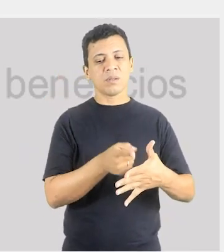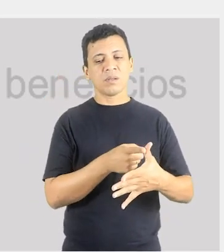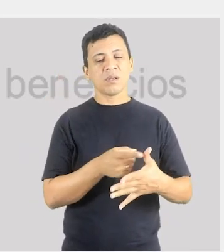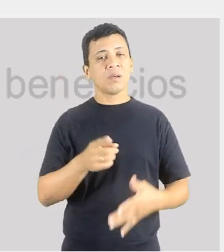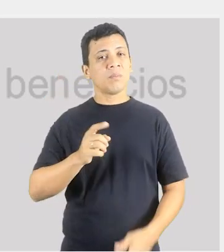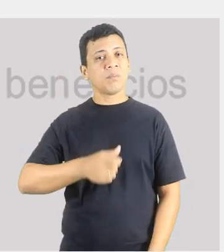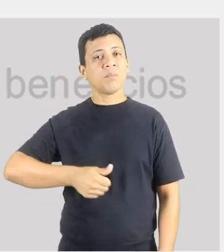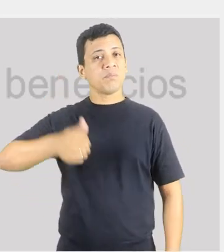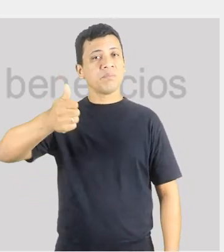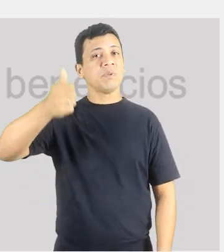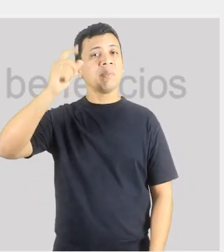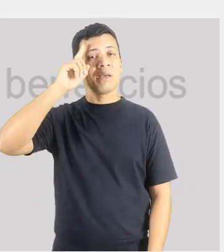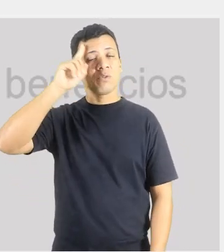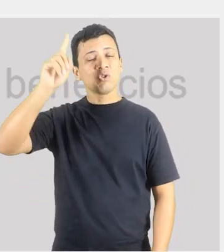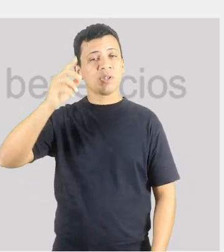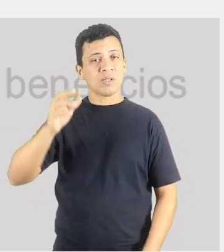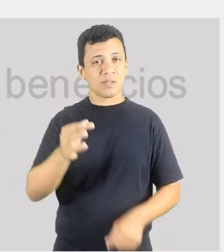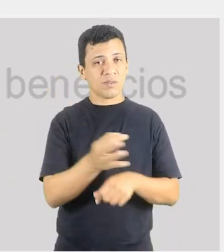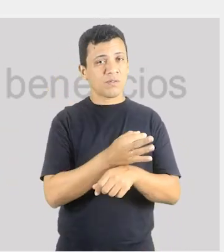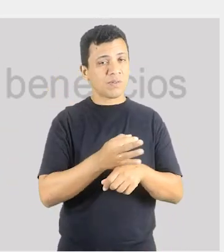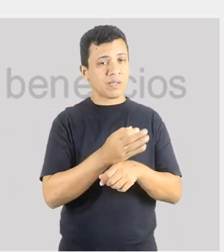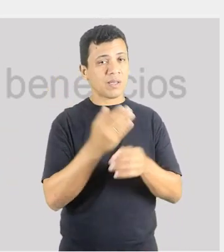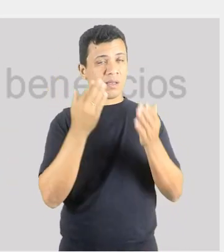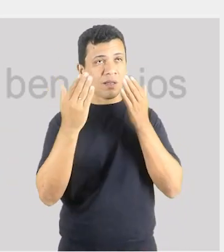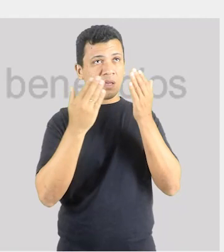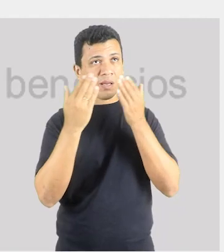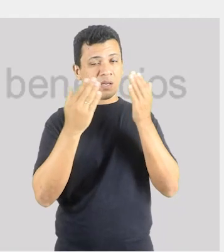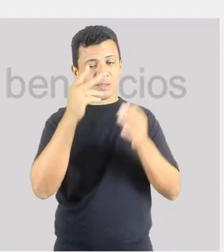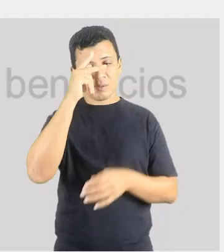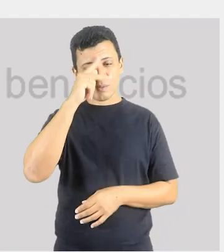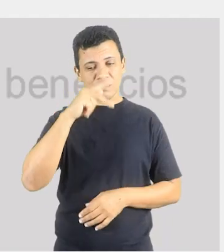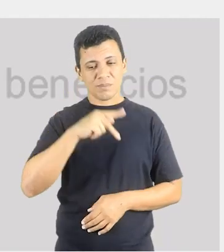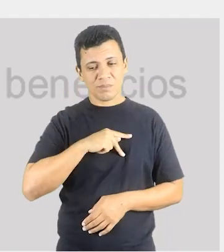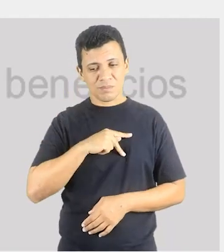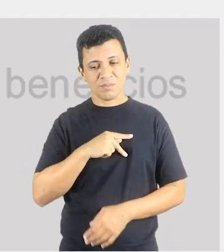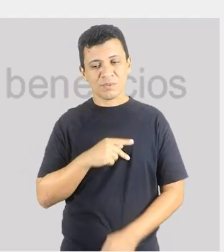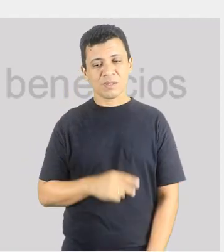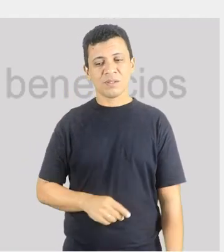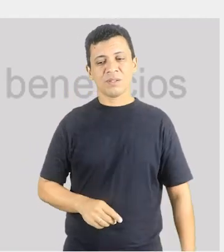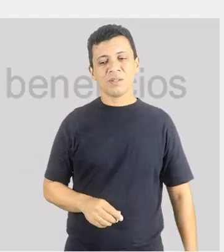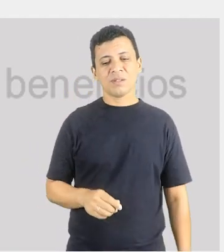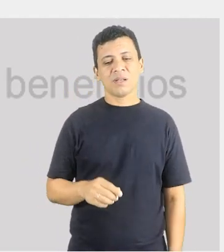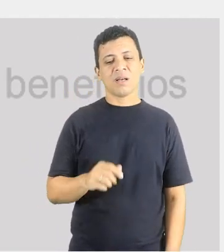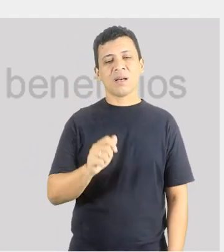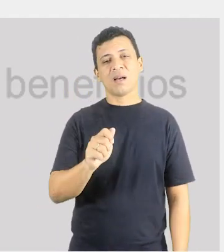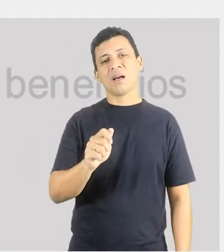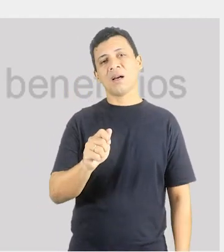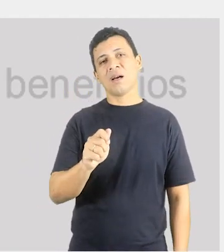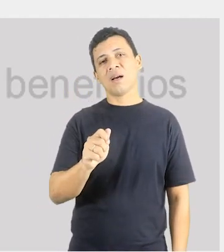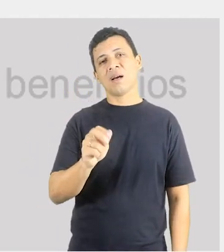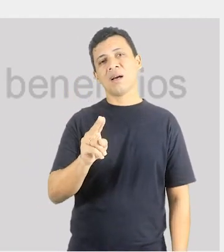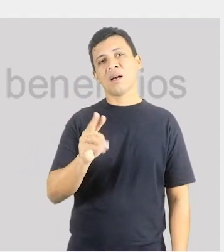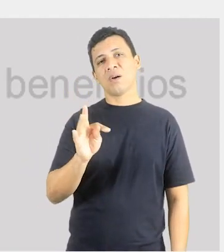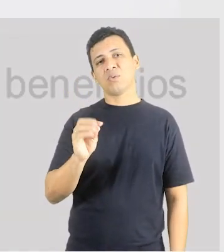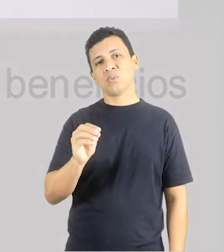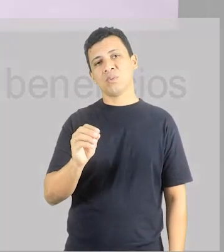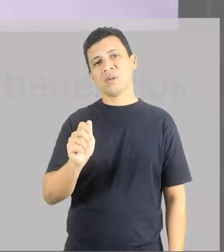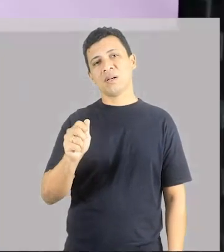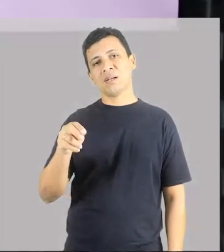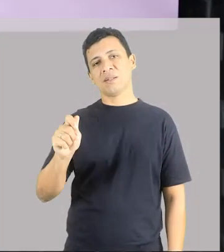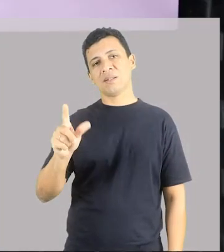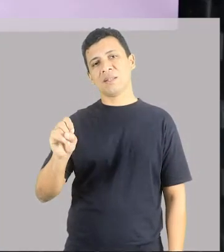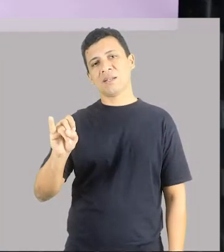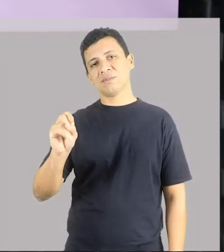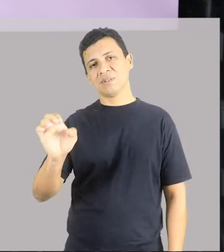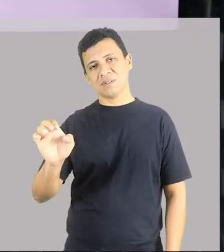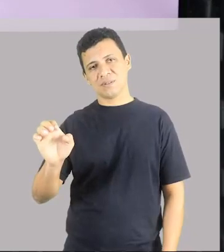uma análise de mim mesmo certo o que é uma análise de mim mesmo é uma autoanálise é uma análise de